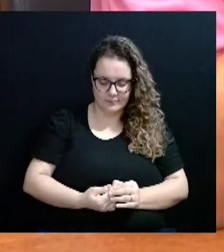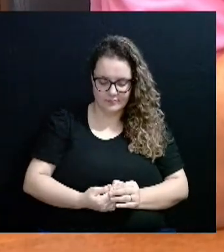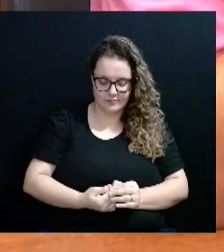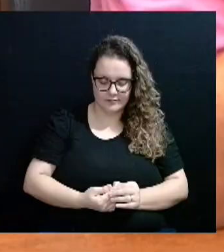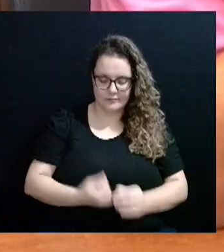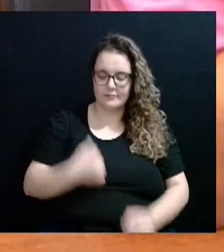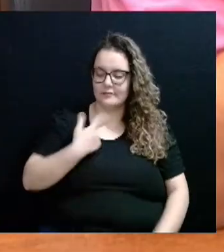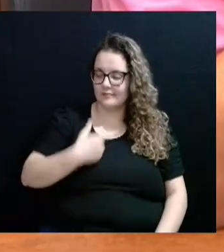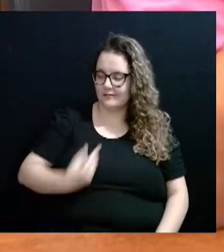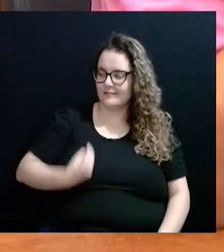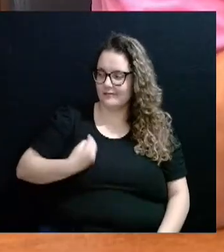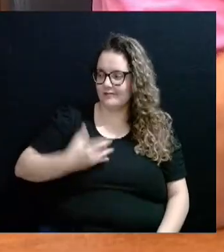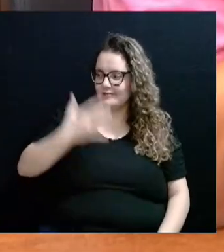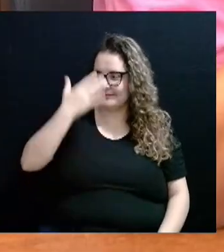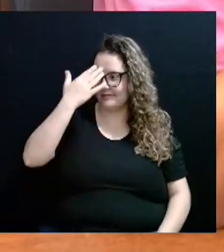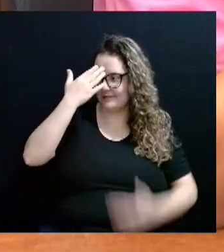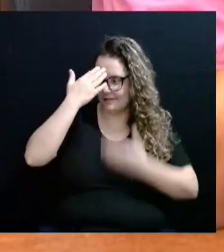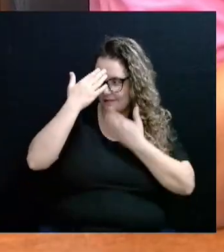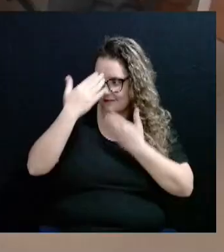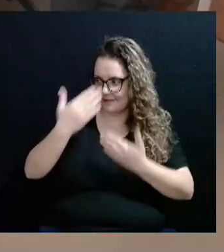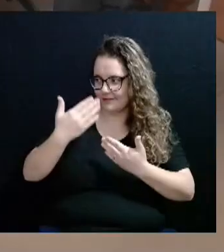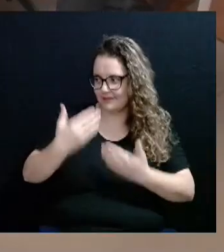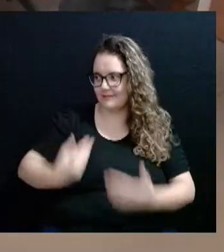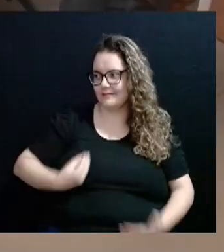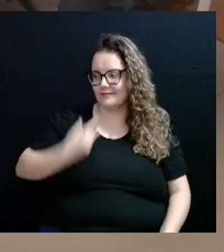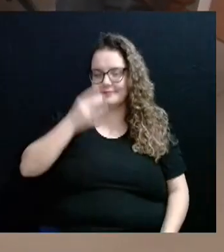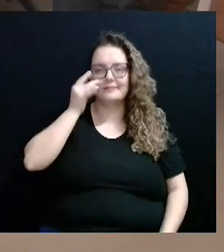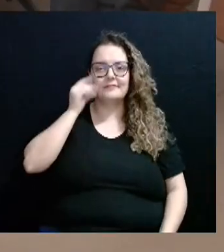aqui conosco. Obrigada.